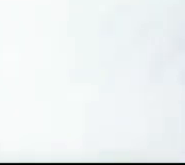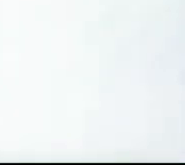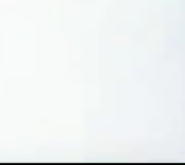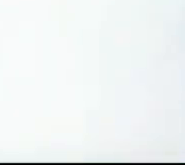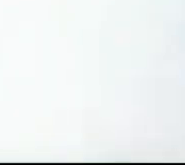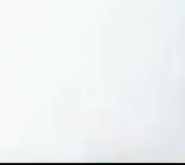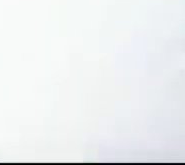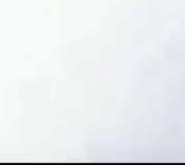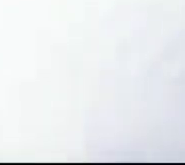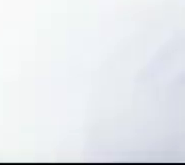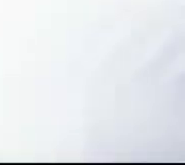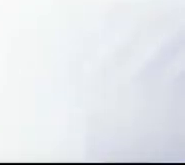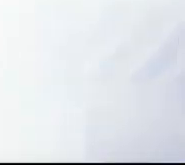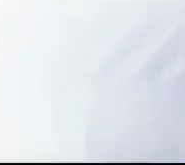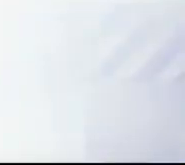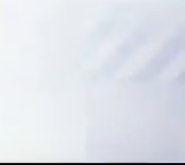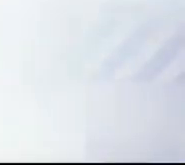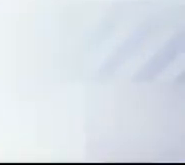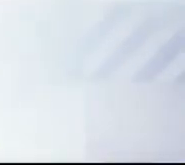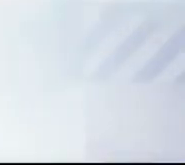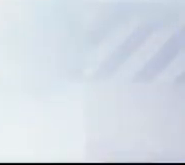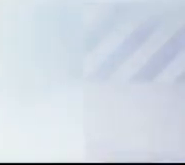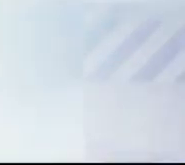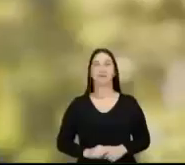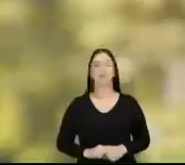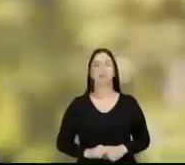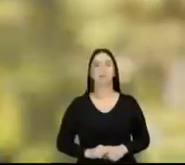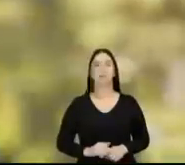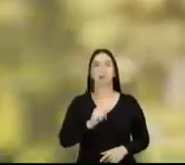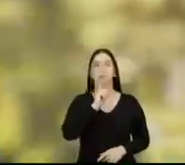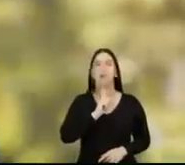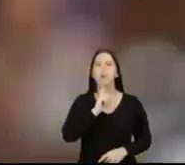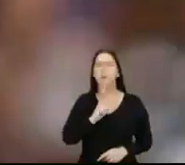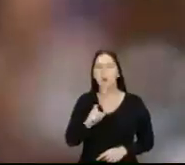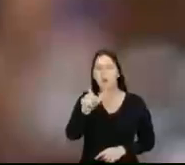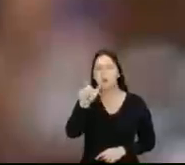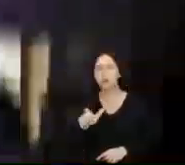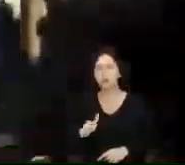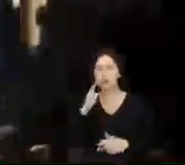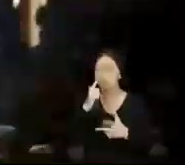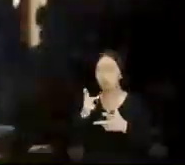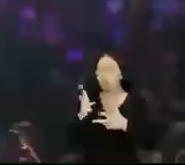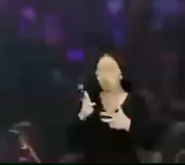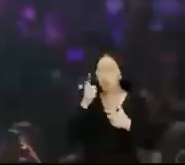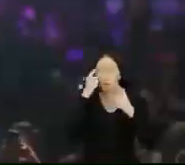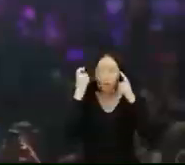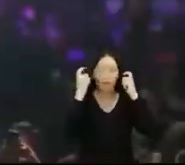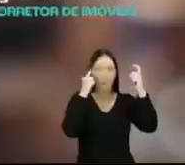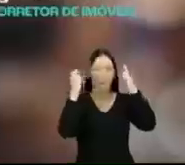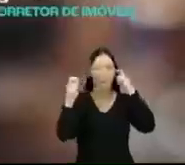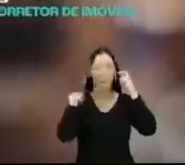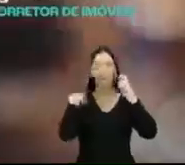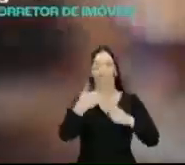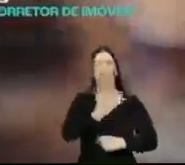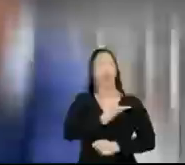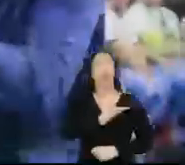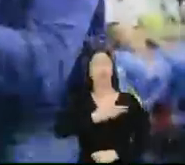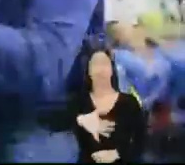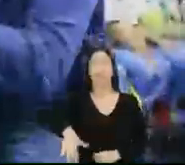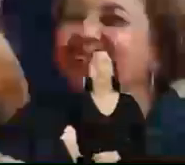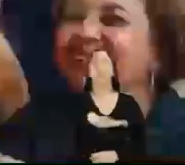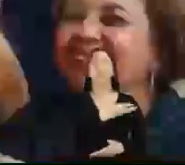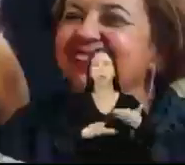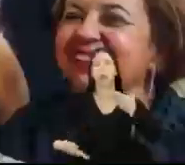Começa agora, Rodrigo 45. Rodrigo Garcia, eu vejo que é um inovador, se dá bem com todo